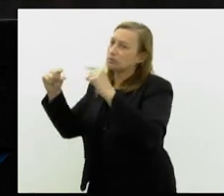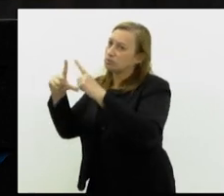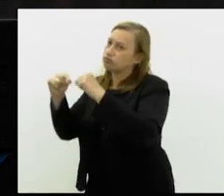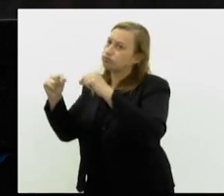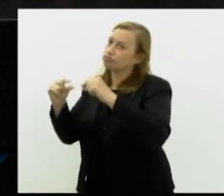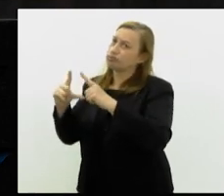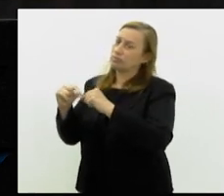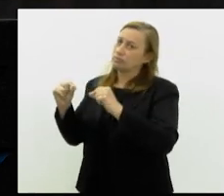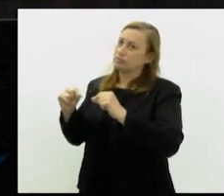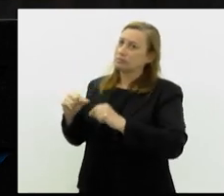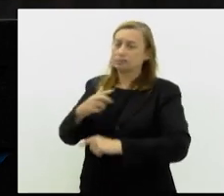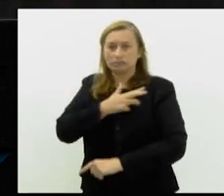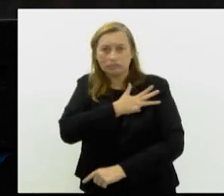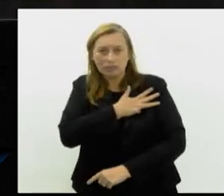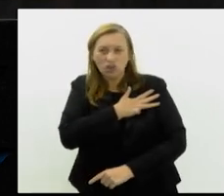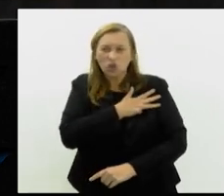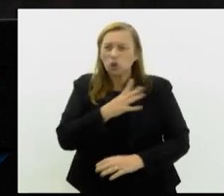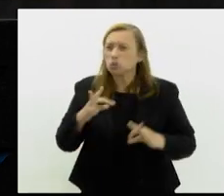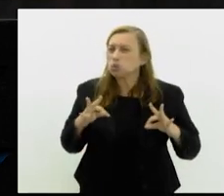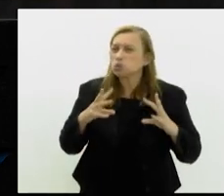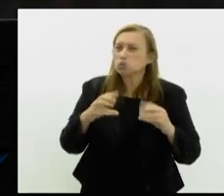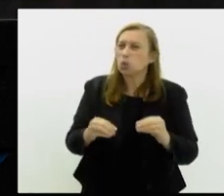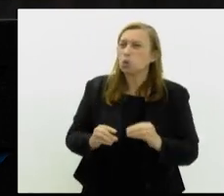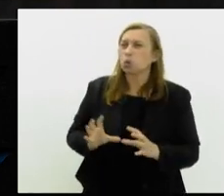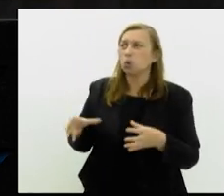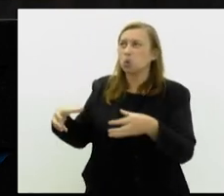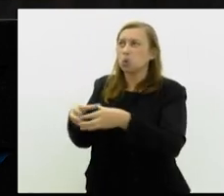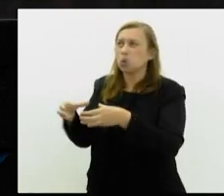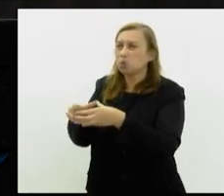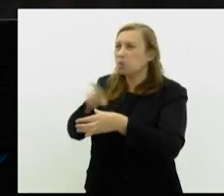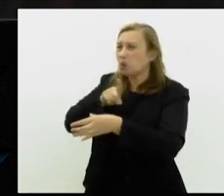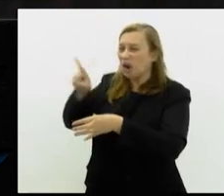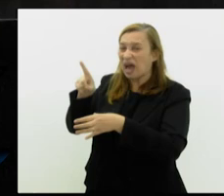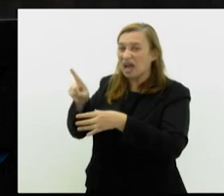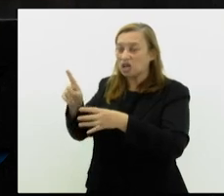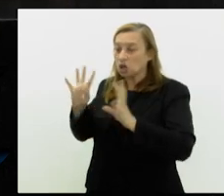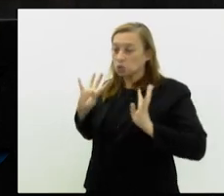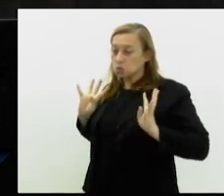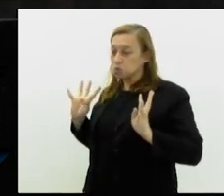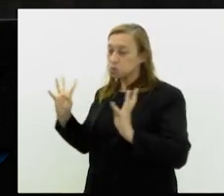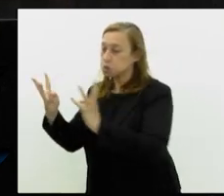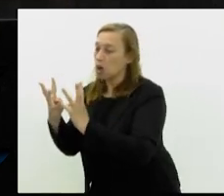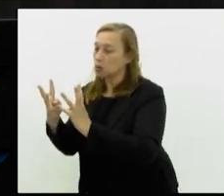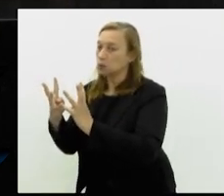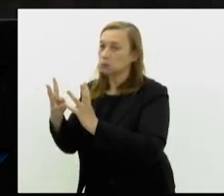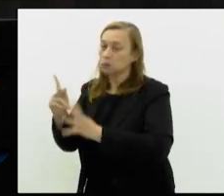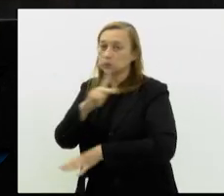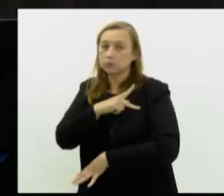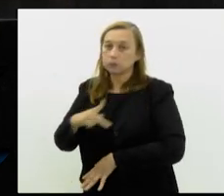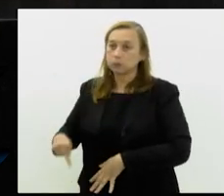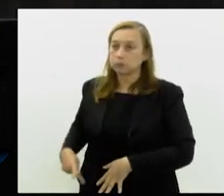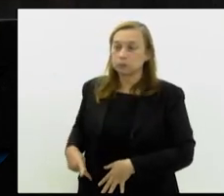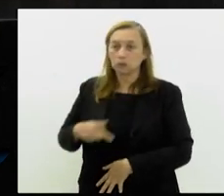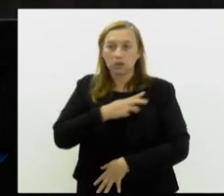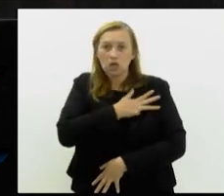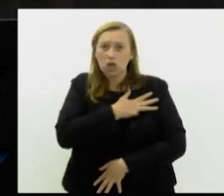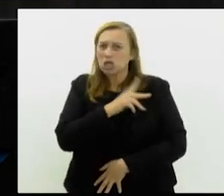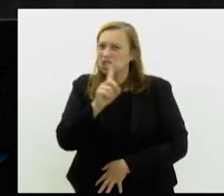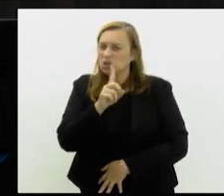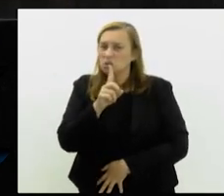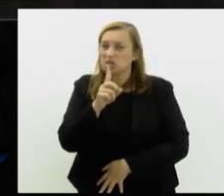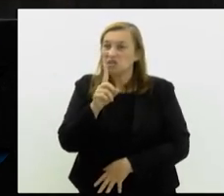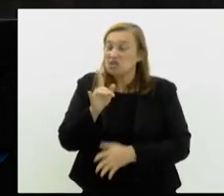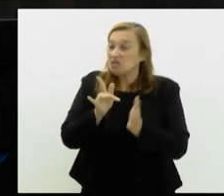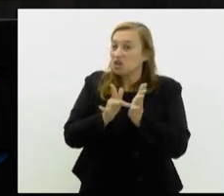república partindo de todo aquele pessoal que cerca o Presidente da República não se iludam se